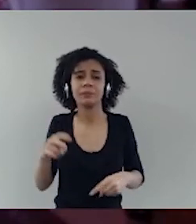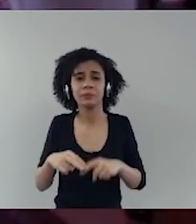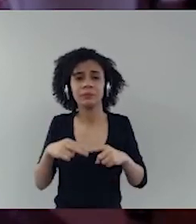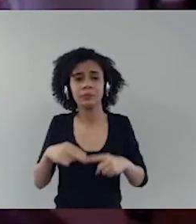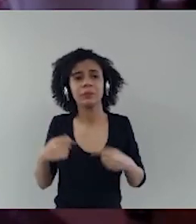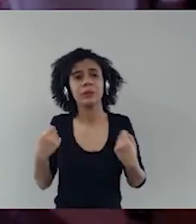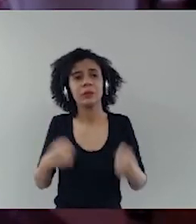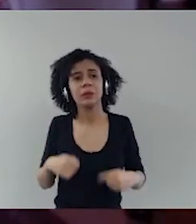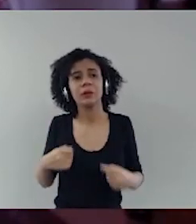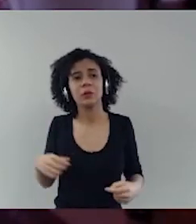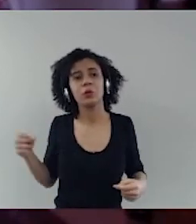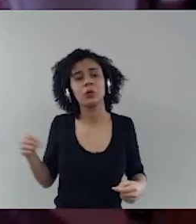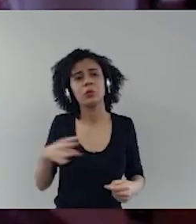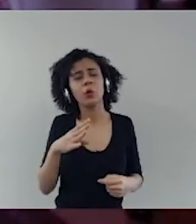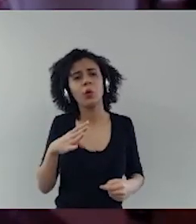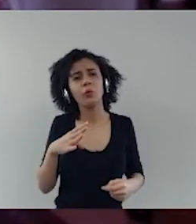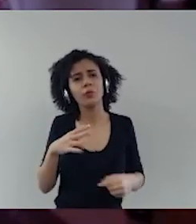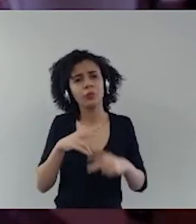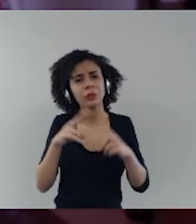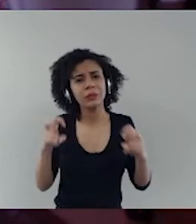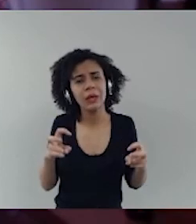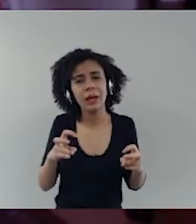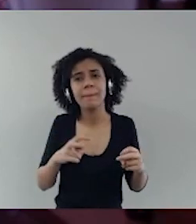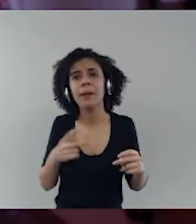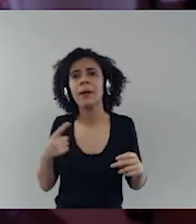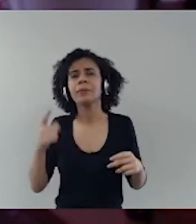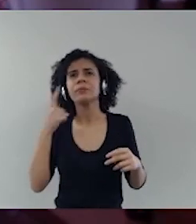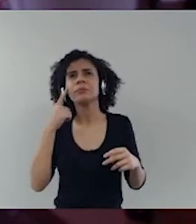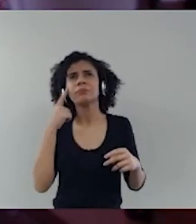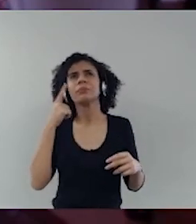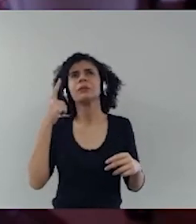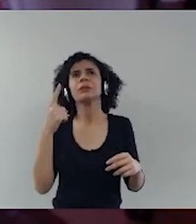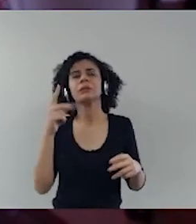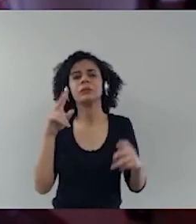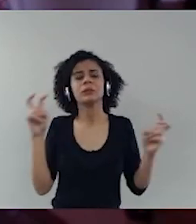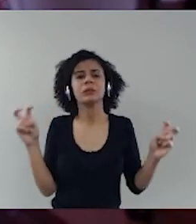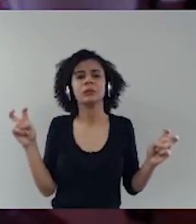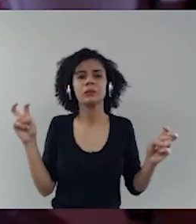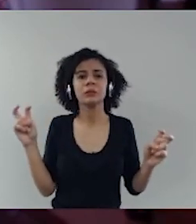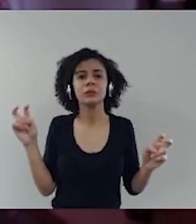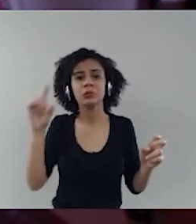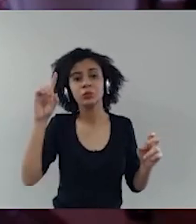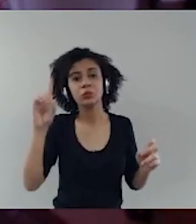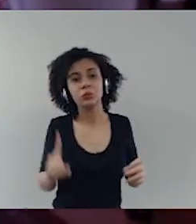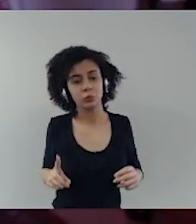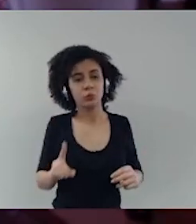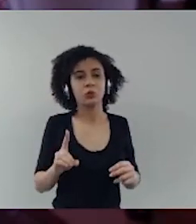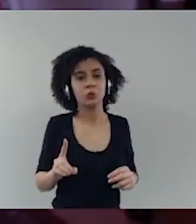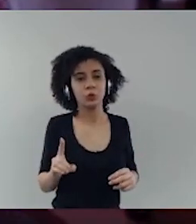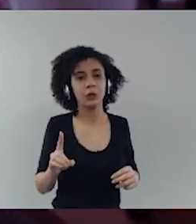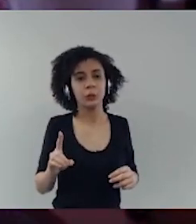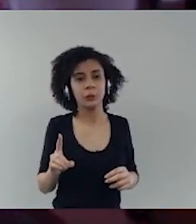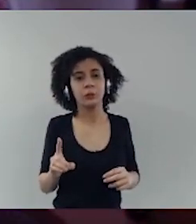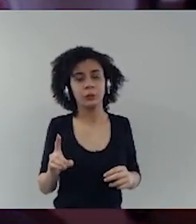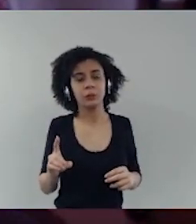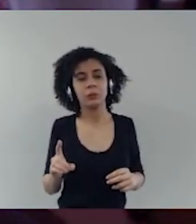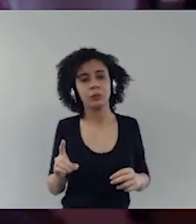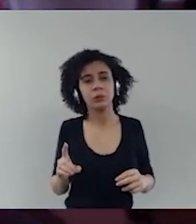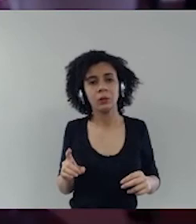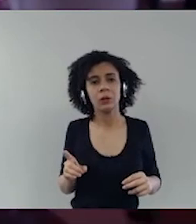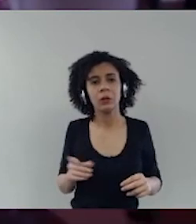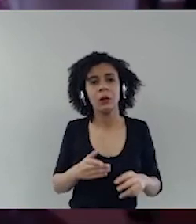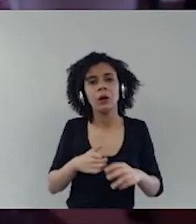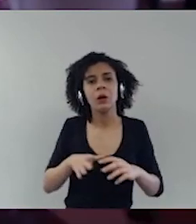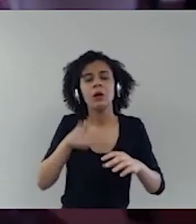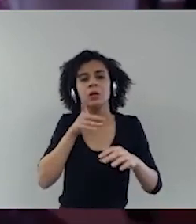se requer um novo paradigma, outra maneira de pensar a questão dos direitos, né, do acesso